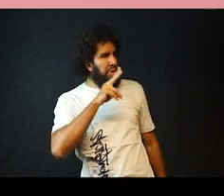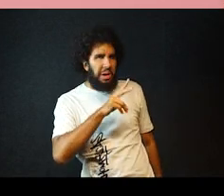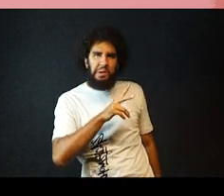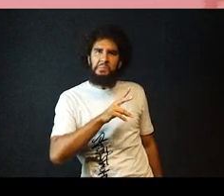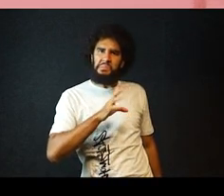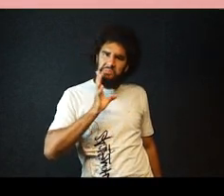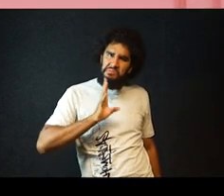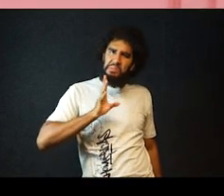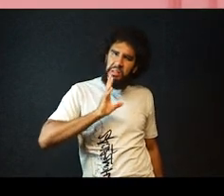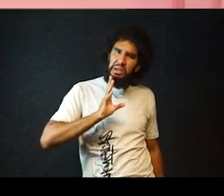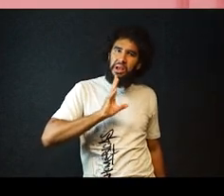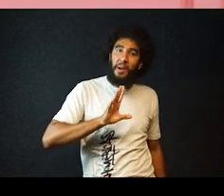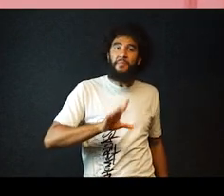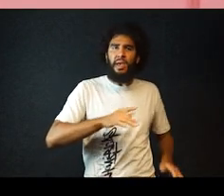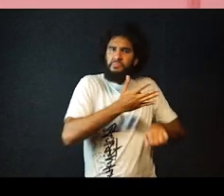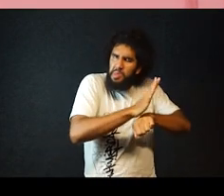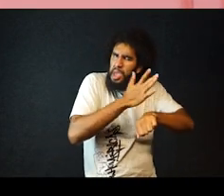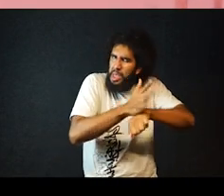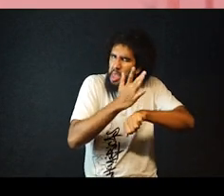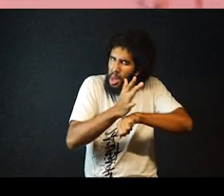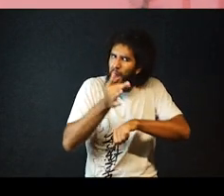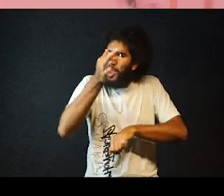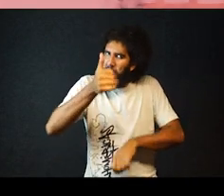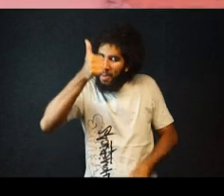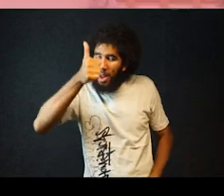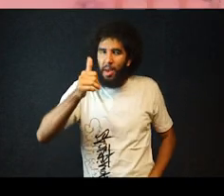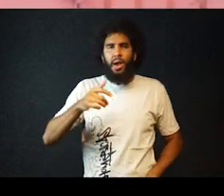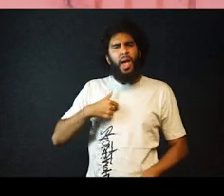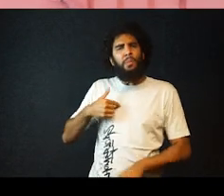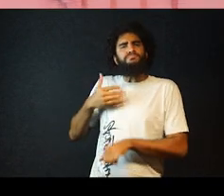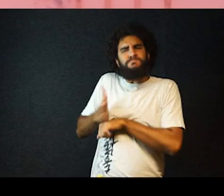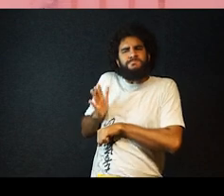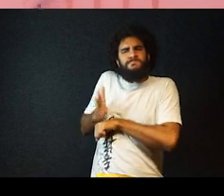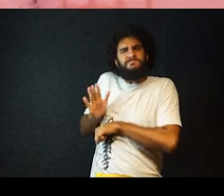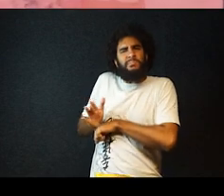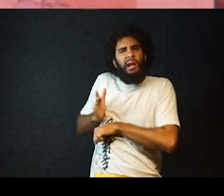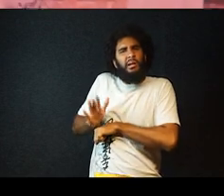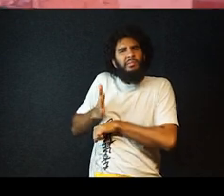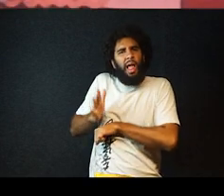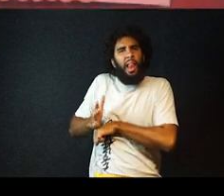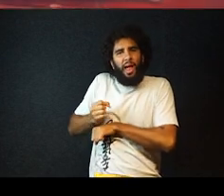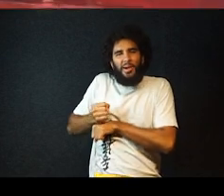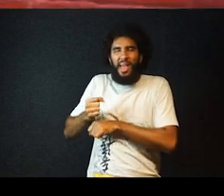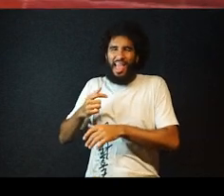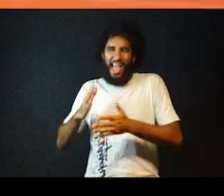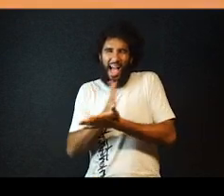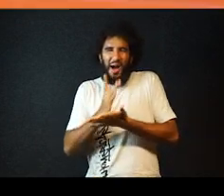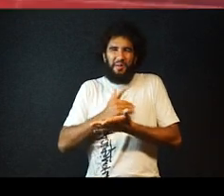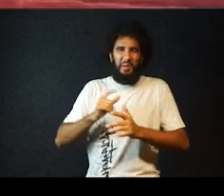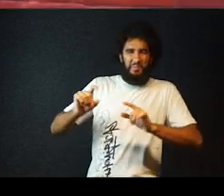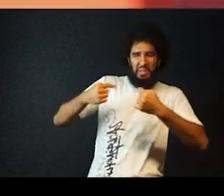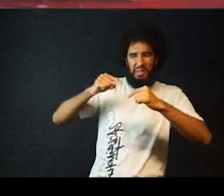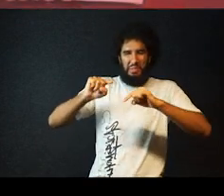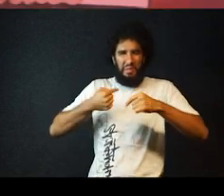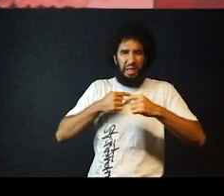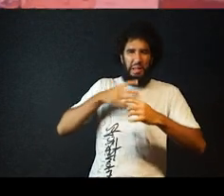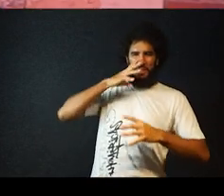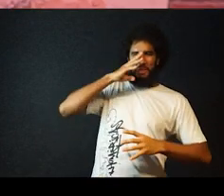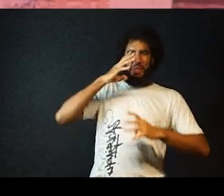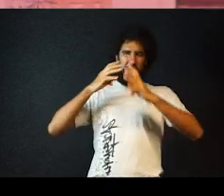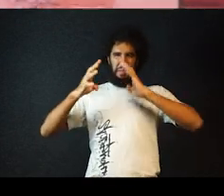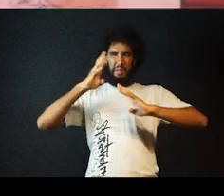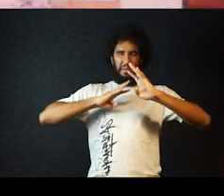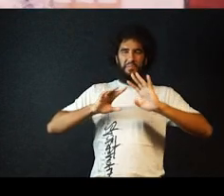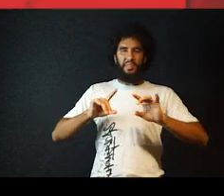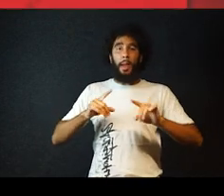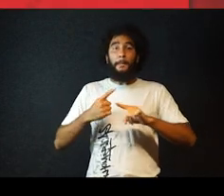para motivar, né, tá legal, vai treinando, vai treinando, vai treinando. E assim eu fui fazendo, né? A galera meio que me zoava, me motivando, só que aquilo lá